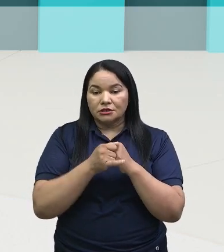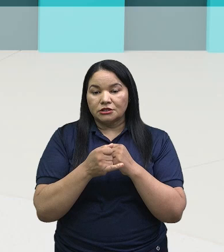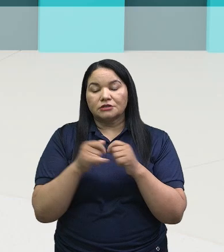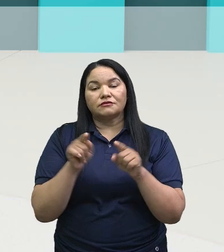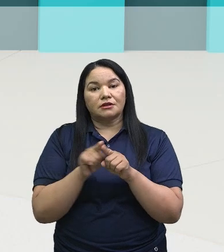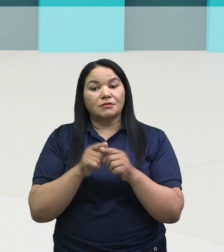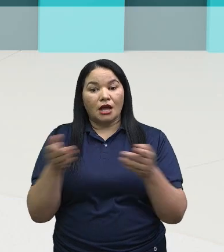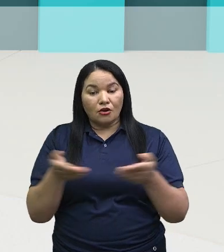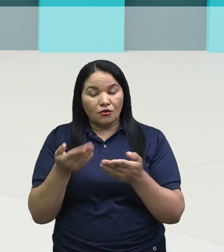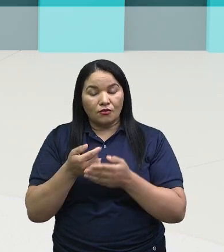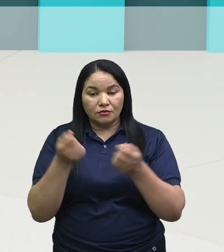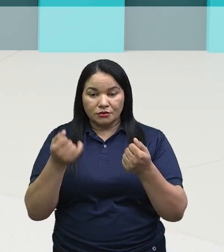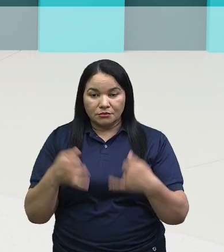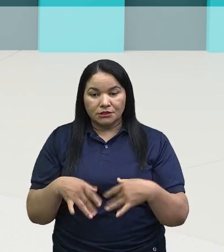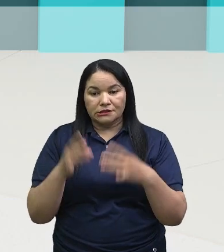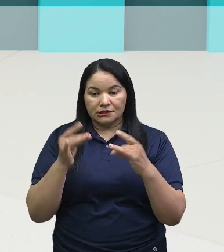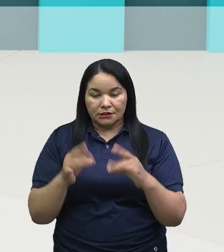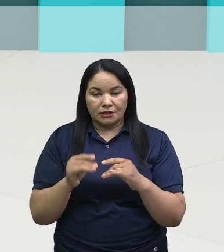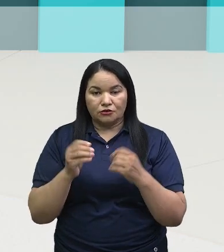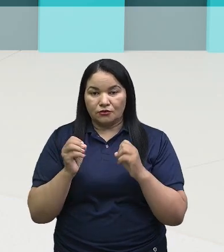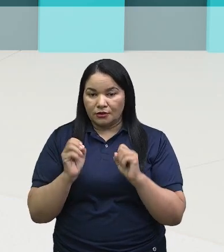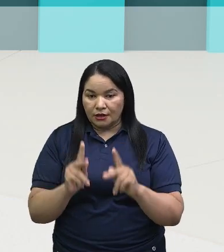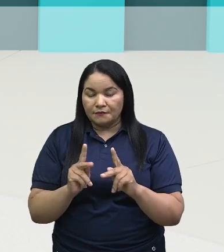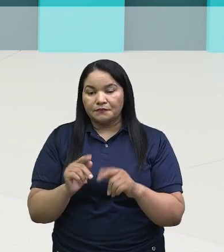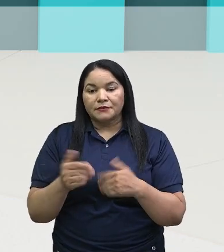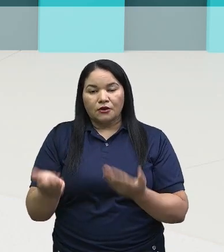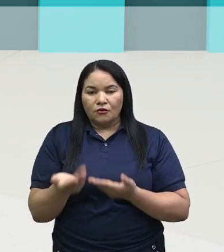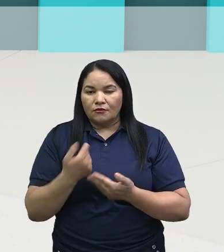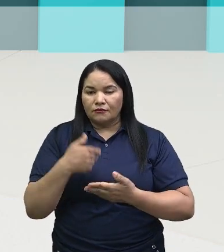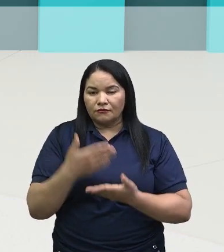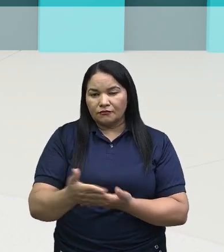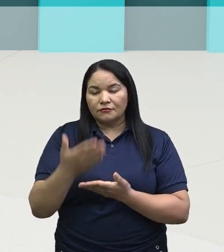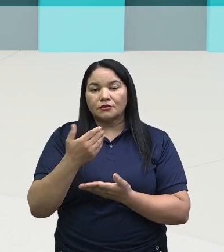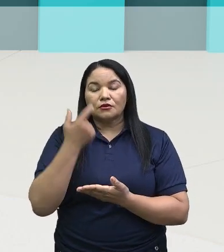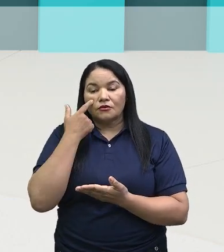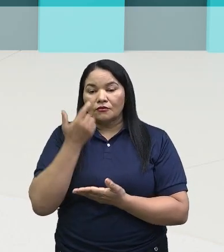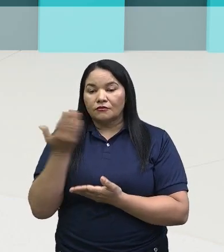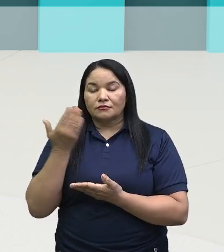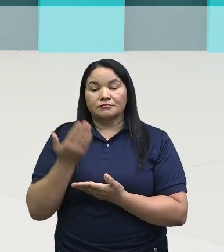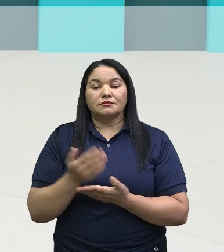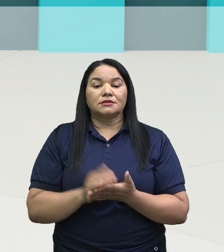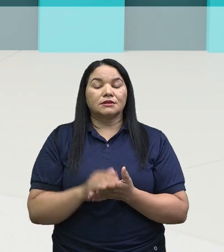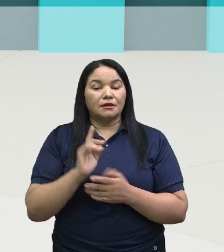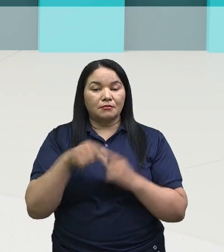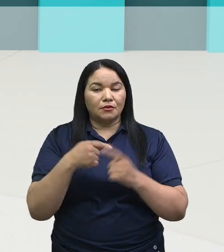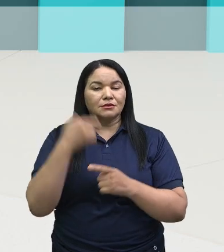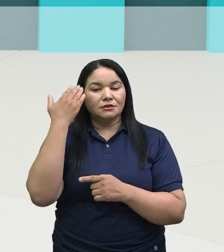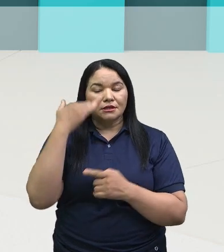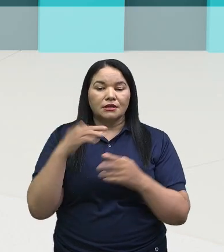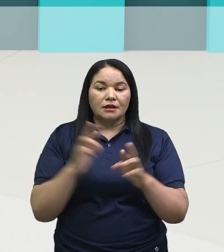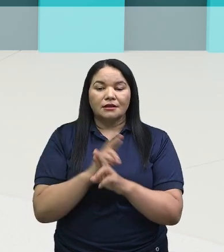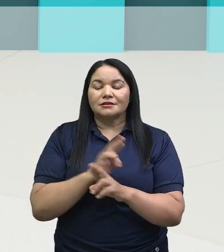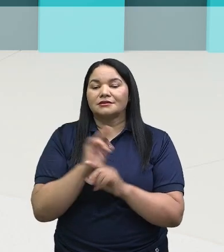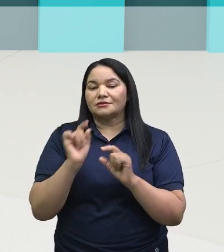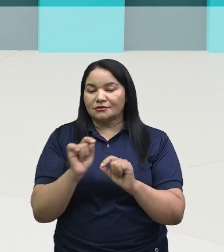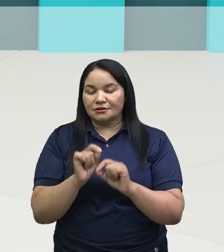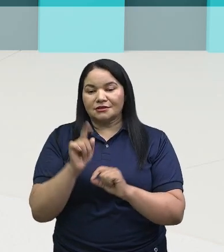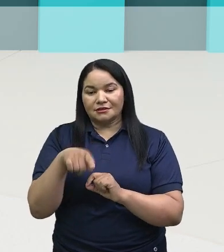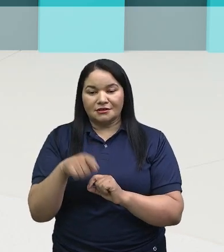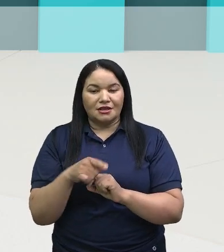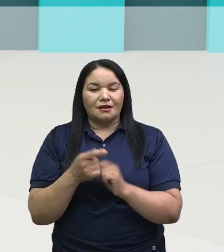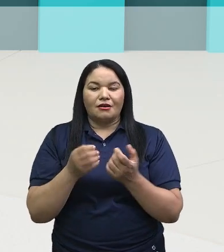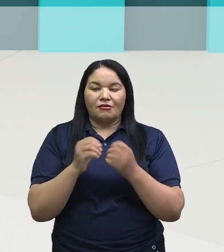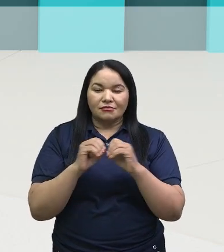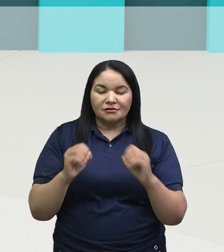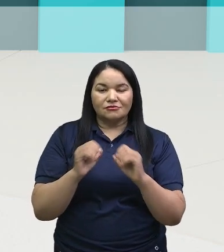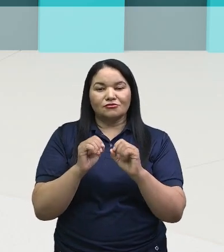dela que nós falaremos aqui. Então, eu quero que vocês acompanhem o exemplo comigo e depois a gente vai entender qual é a relação aí de ela ser